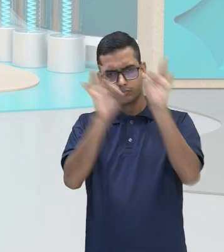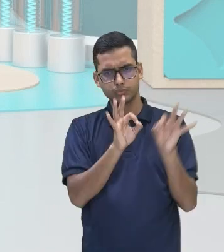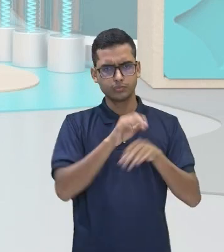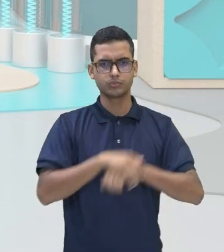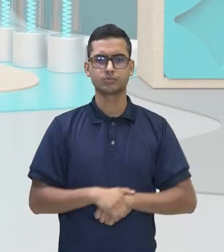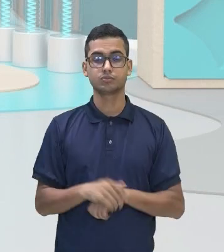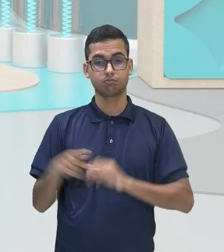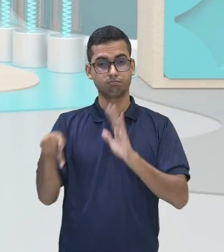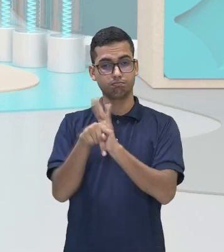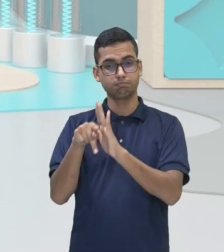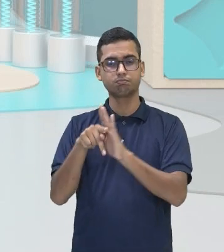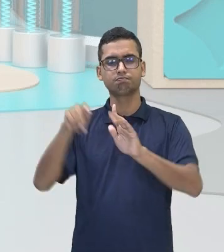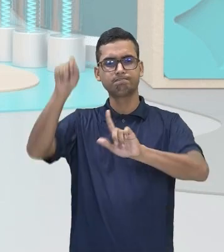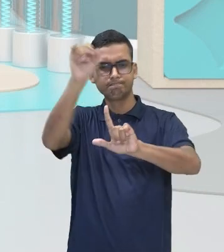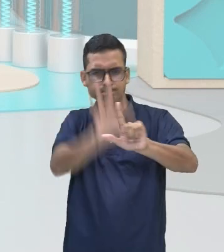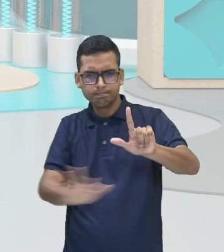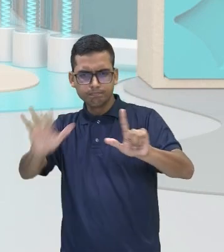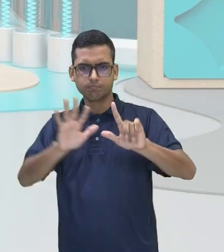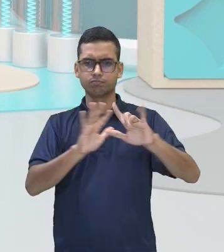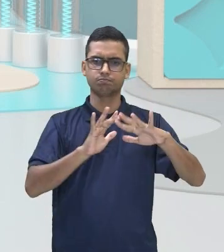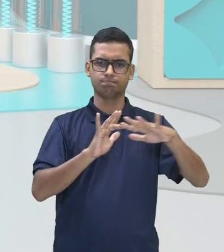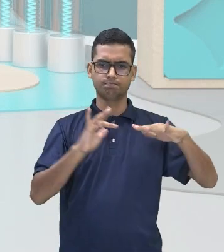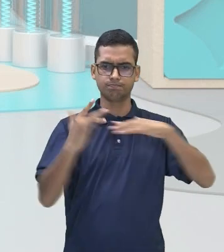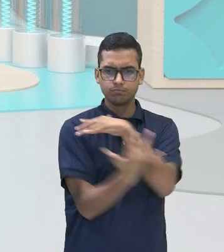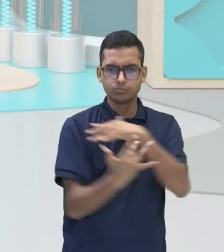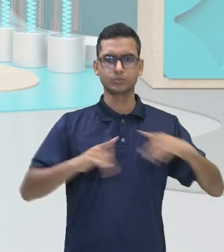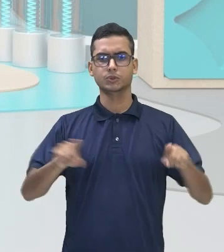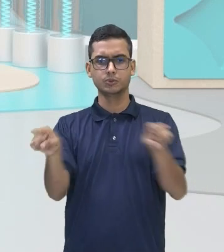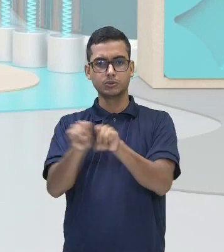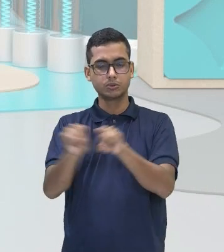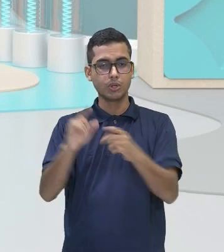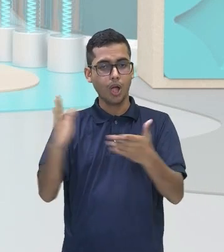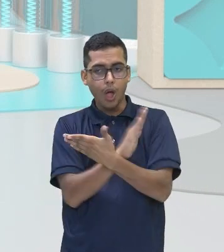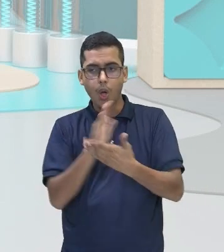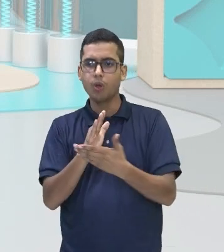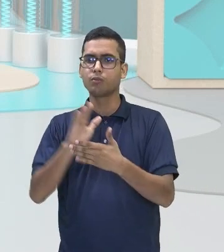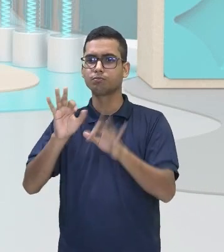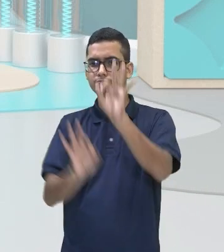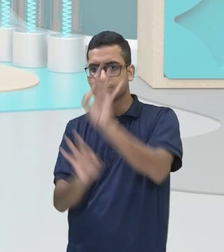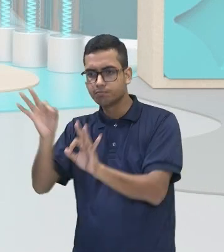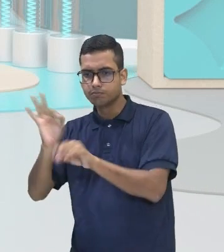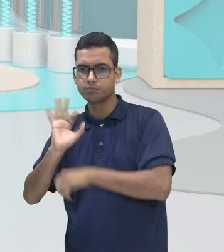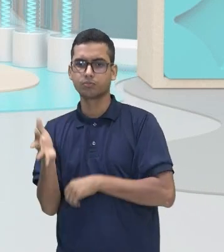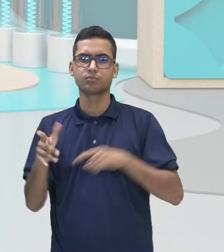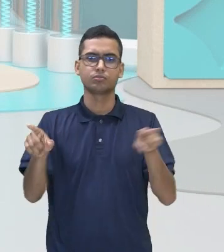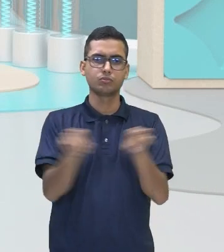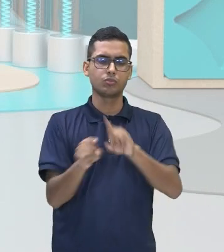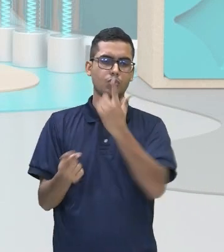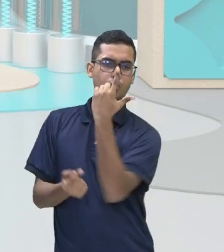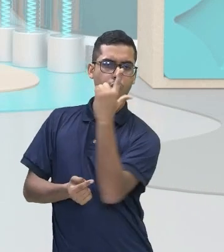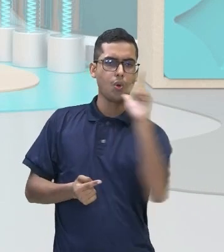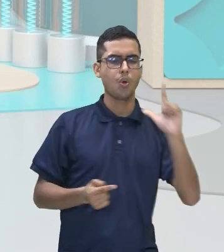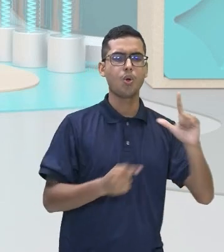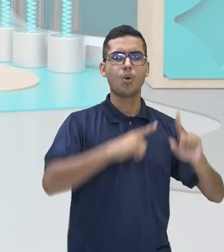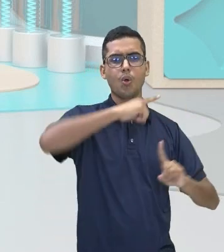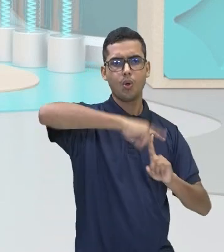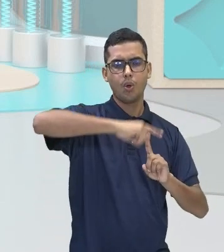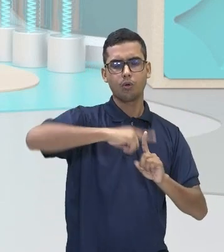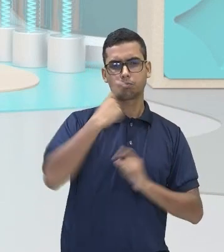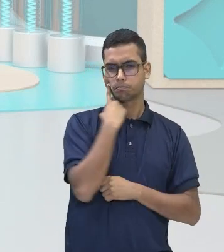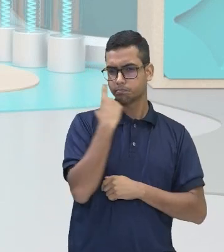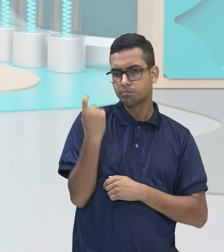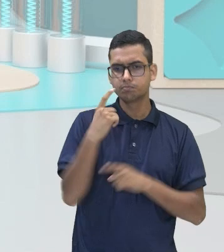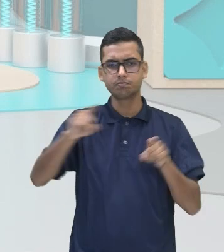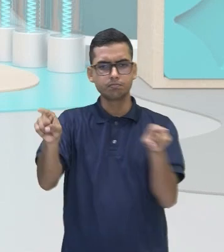as plataformas digitais, algumas com padrões mais organizados, outras com viés mais de